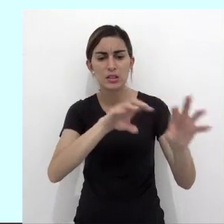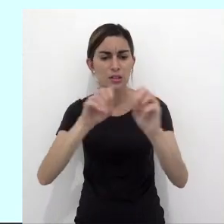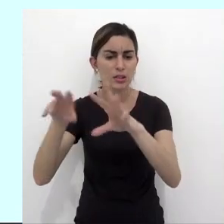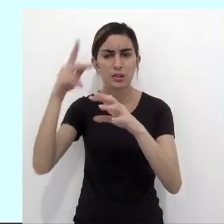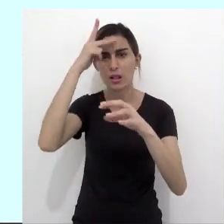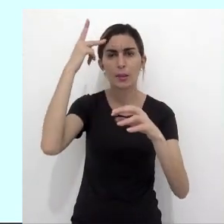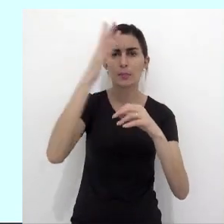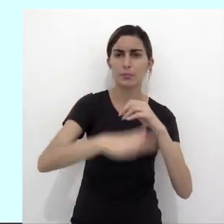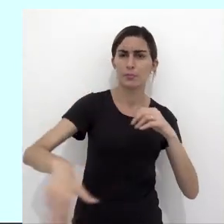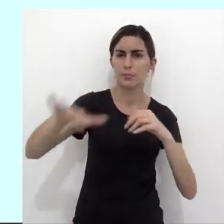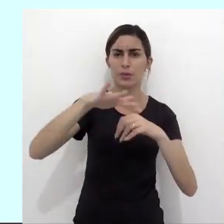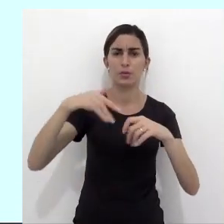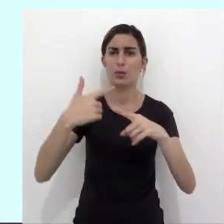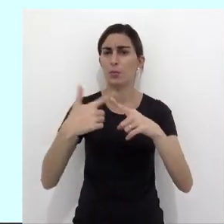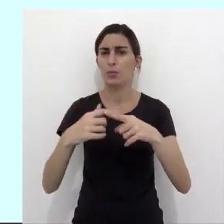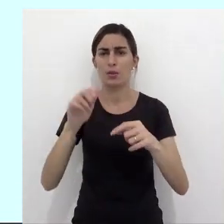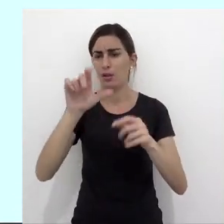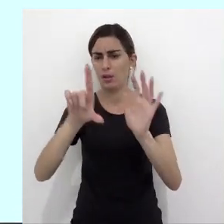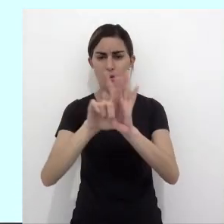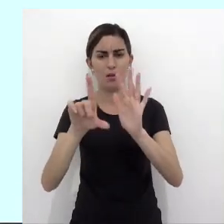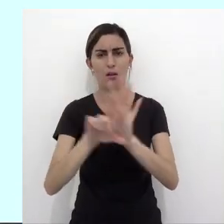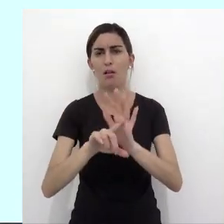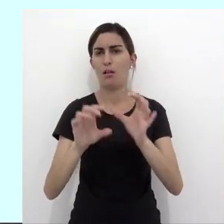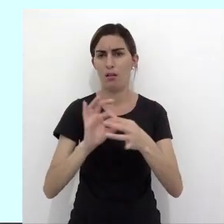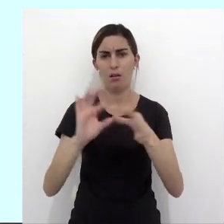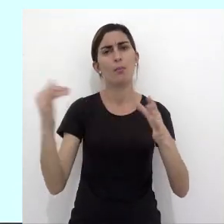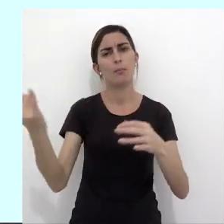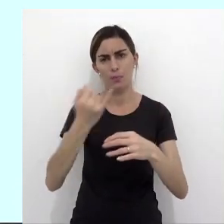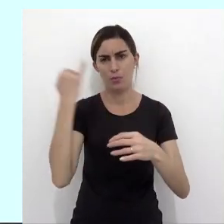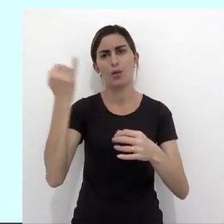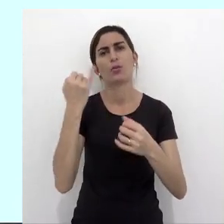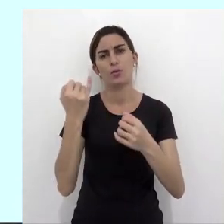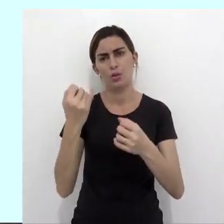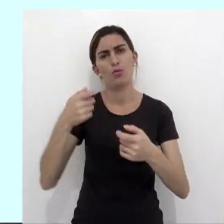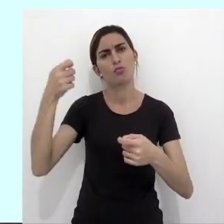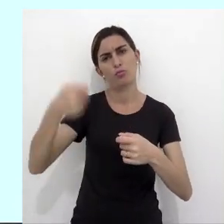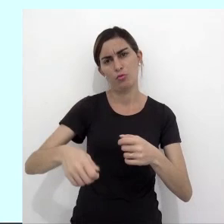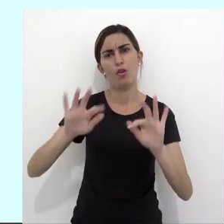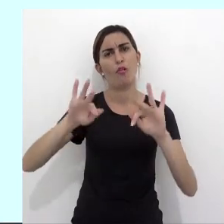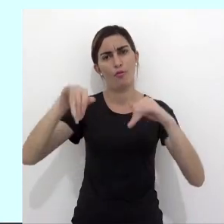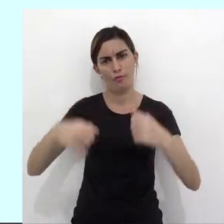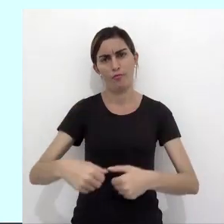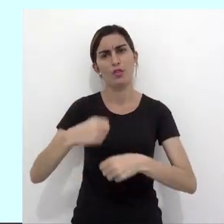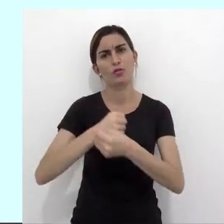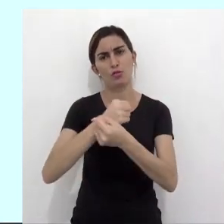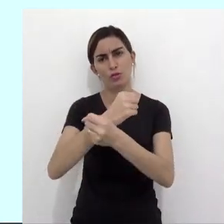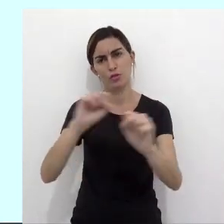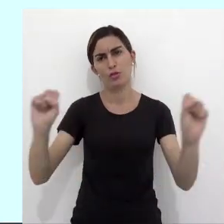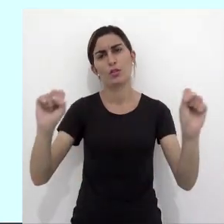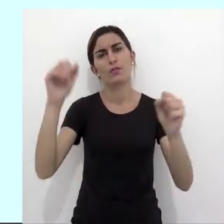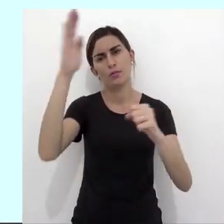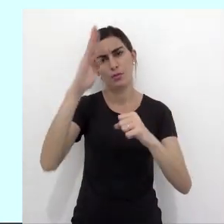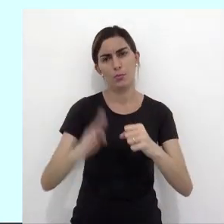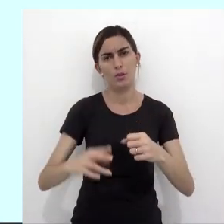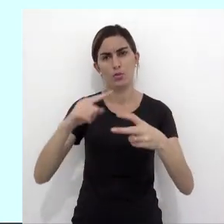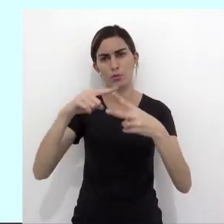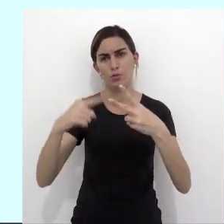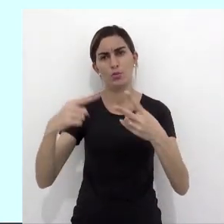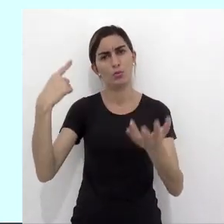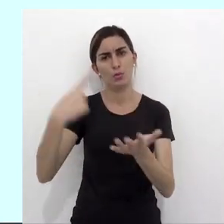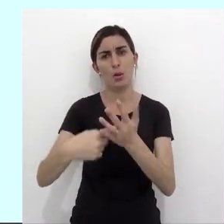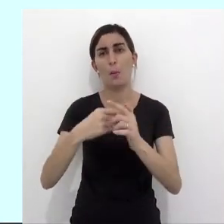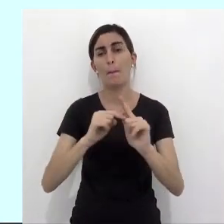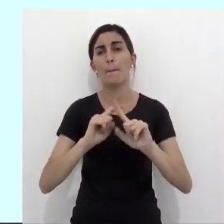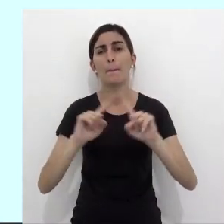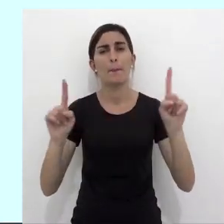Porque então a Lei Áurea ela foi importante porque pôs o fim à escravidão no Brasil, com apenas 2 artigos. Mas, por outro lado,